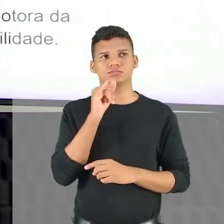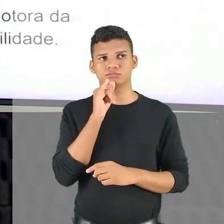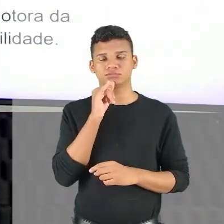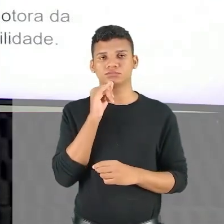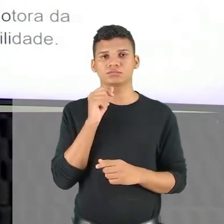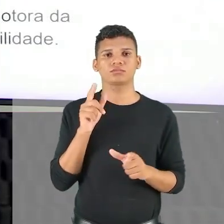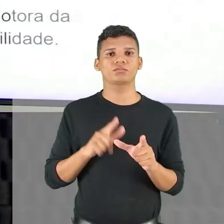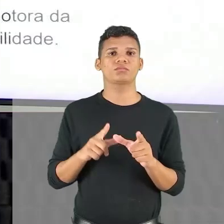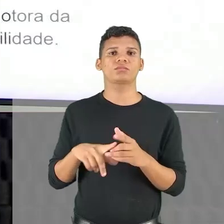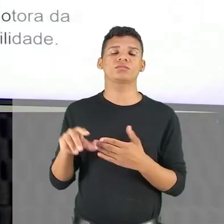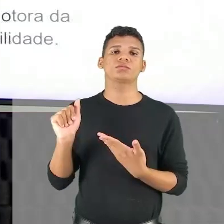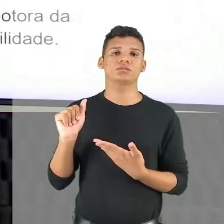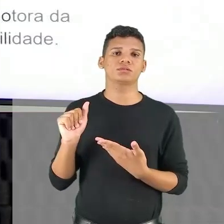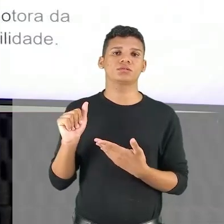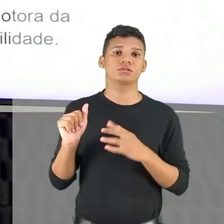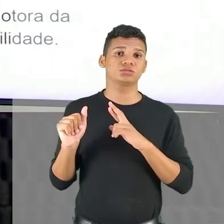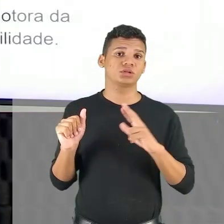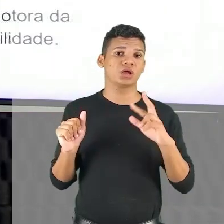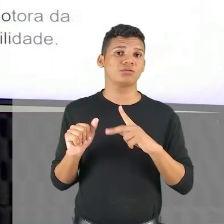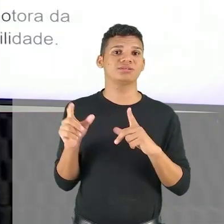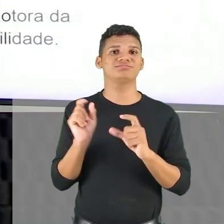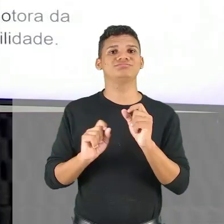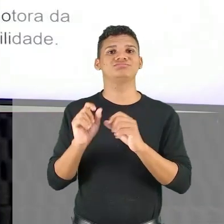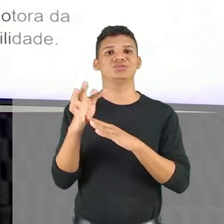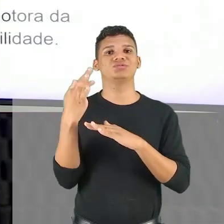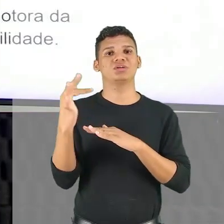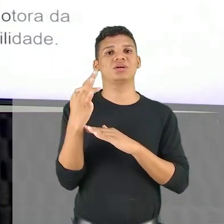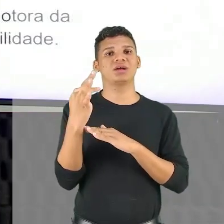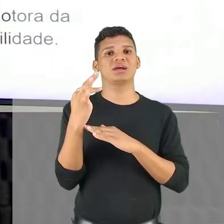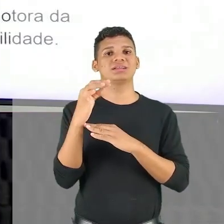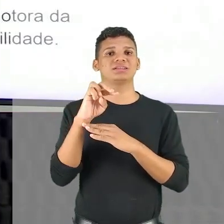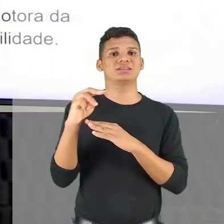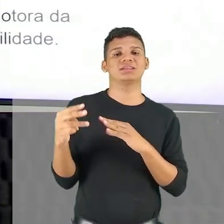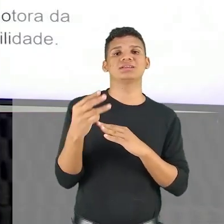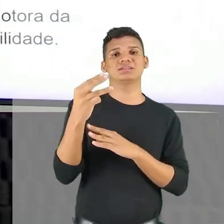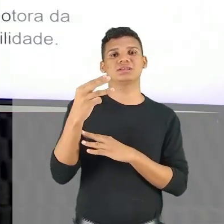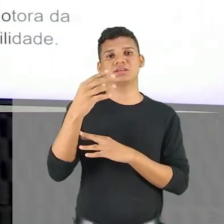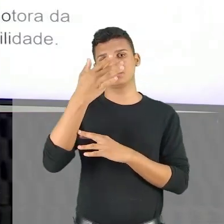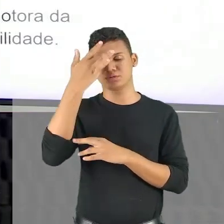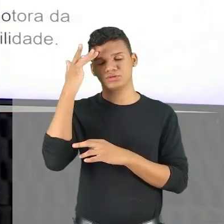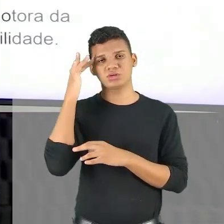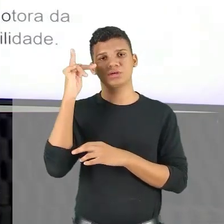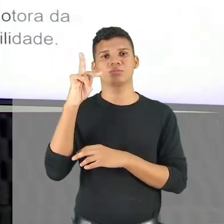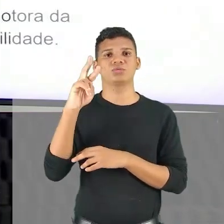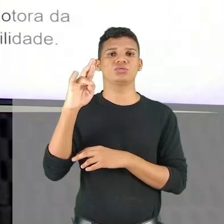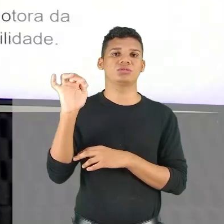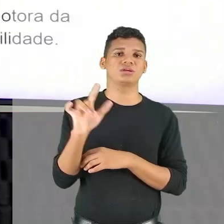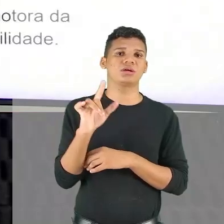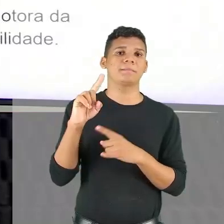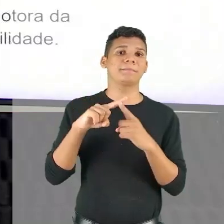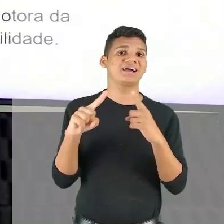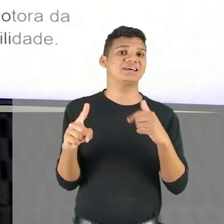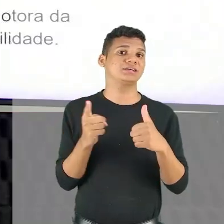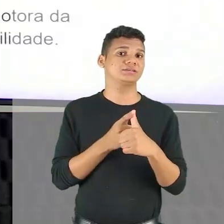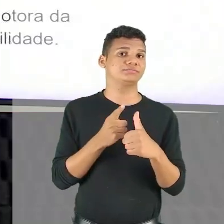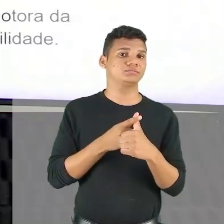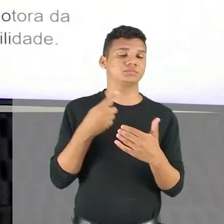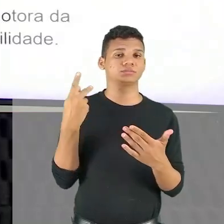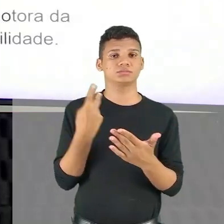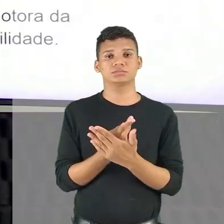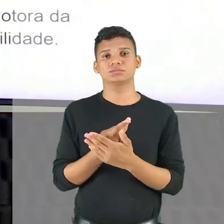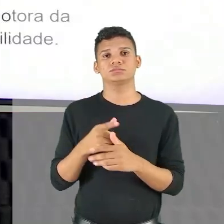Não. A formalidade ela se dá pela terceira pessoa do singular ou do plural. E aqui é a primeira. Alternativa